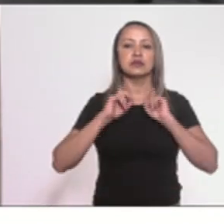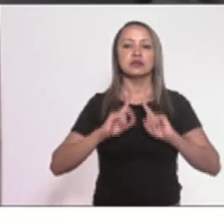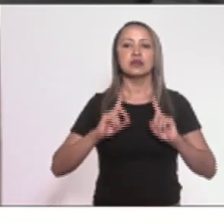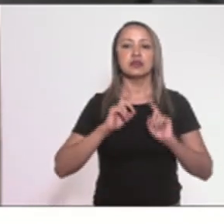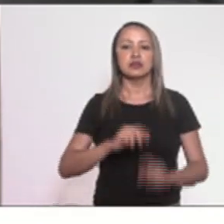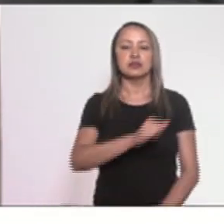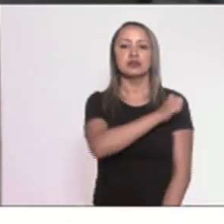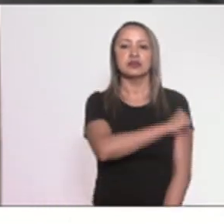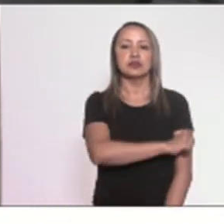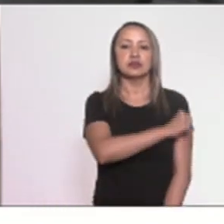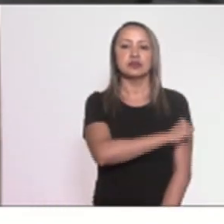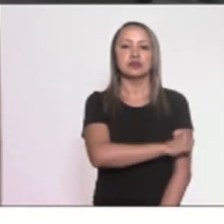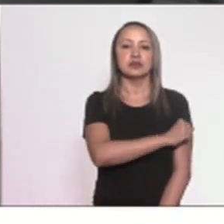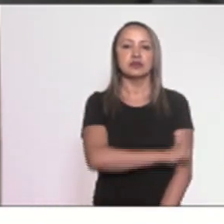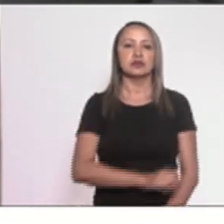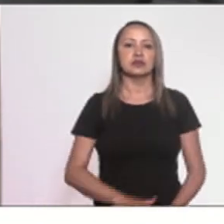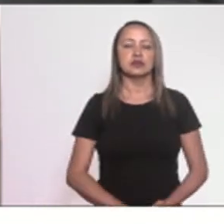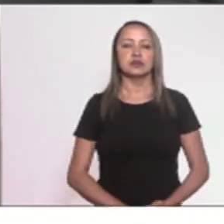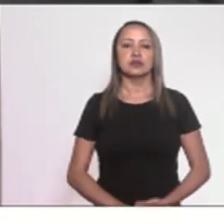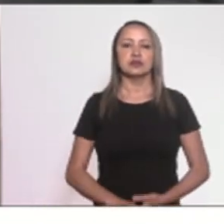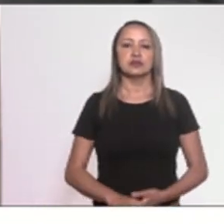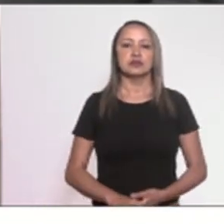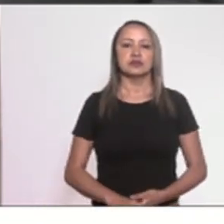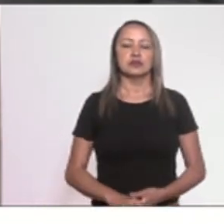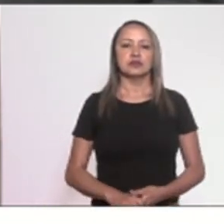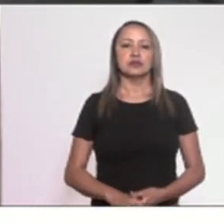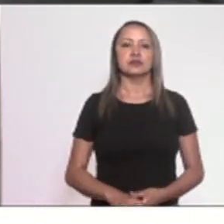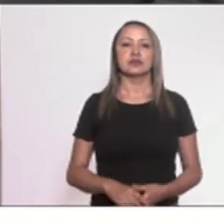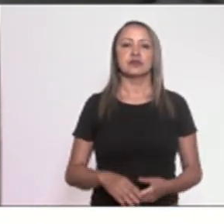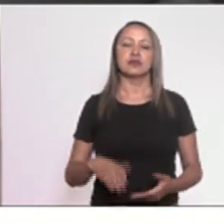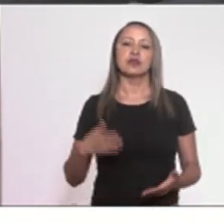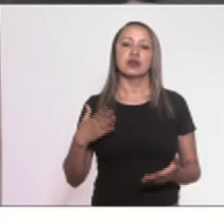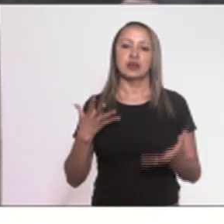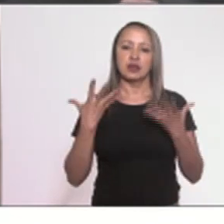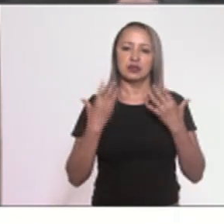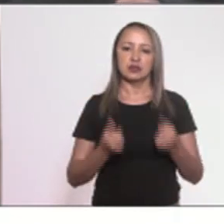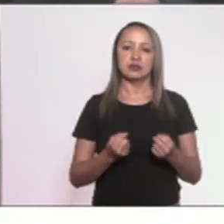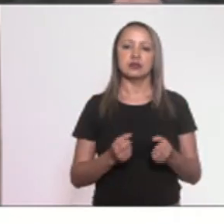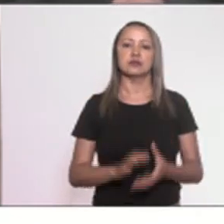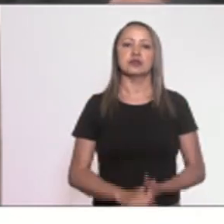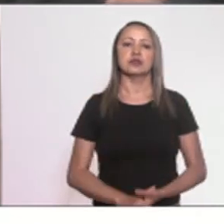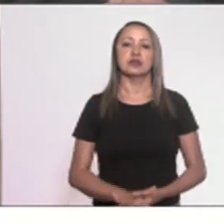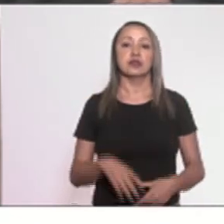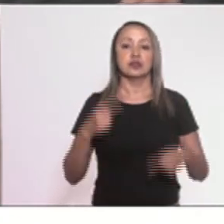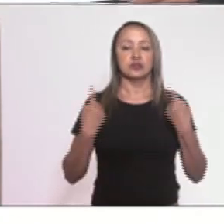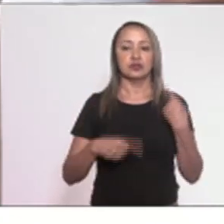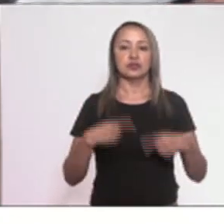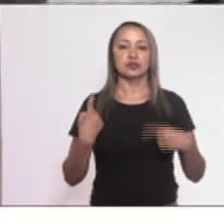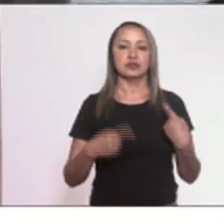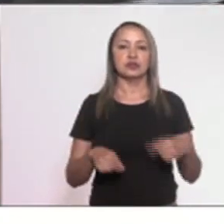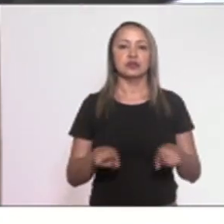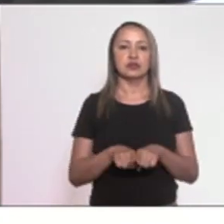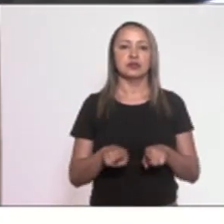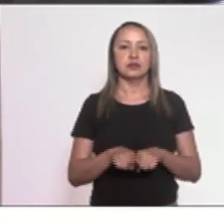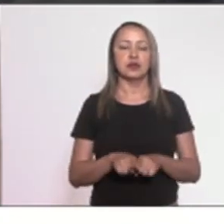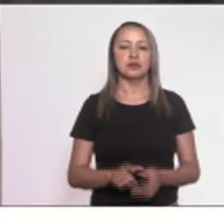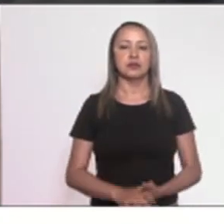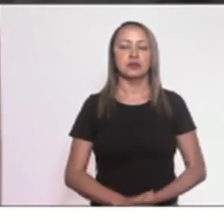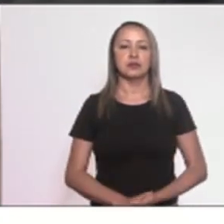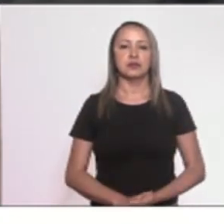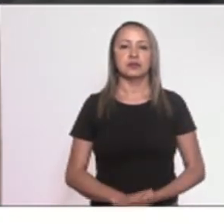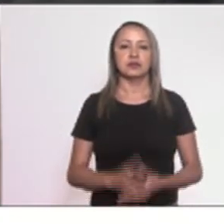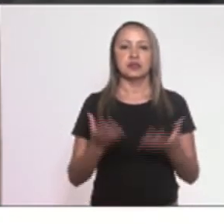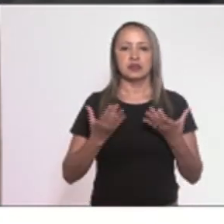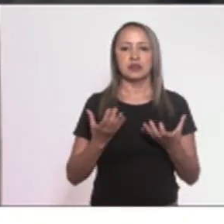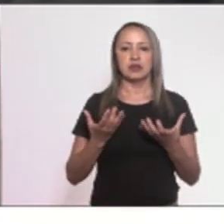Rio de Janeiro. Parecer da Comissão de Indicações Legislativas, favorável, relator deputado Felipe Pobel. Em discussão, não havendo quem queira discutir, encerra a discussão. Em